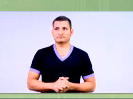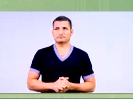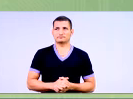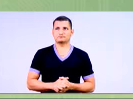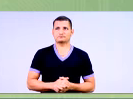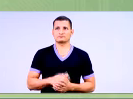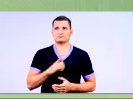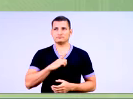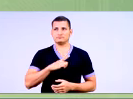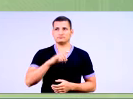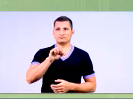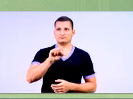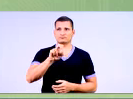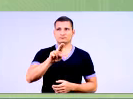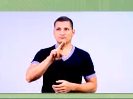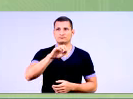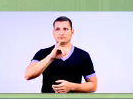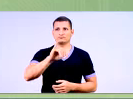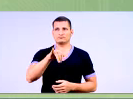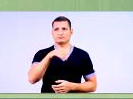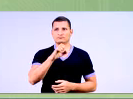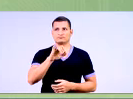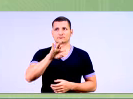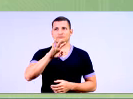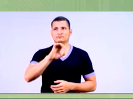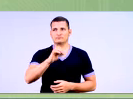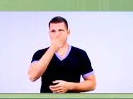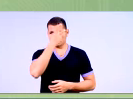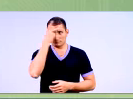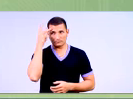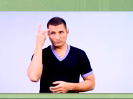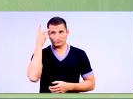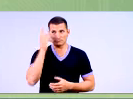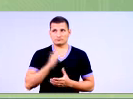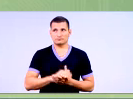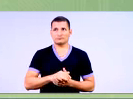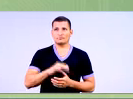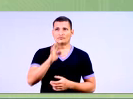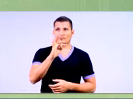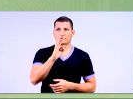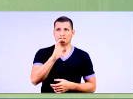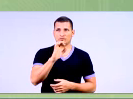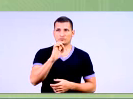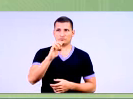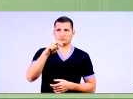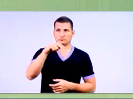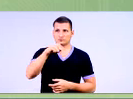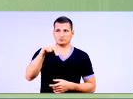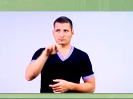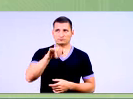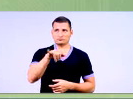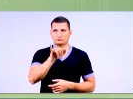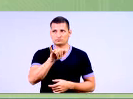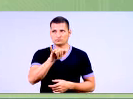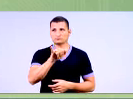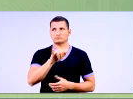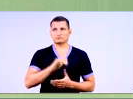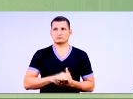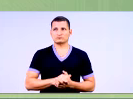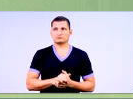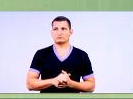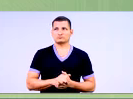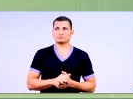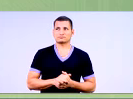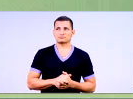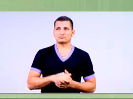temos um sujeito composto, Tony and I. O Tony e eu, listened, frase no passado. Ouviu, olha o